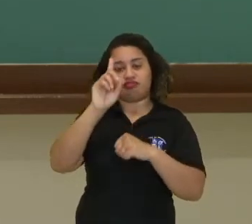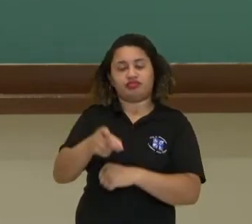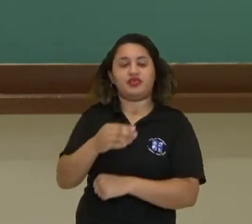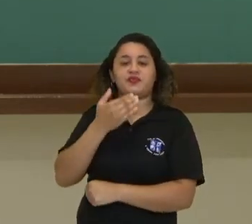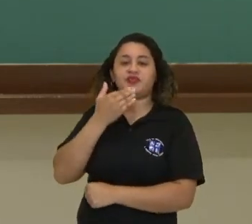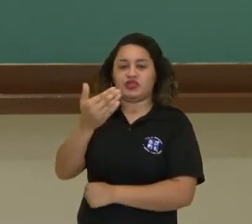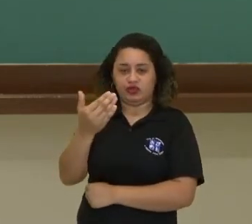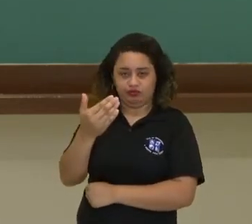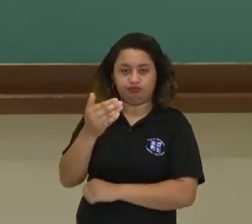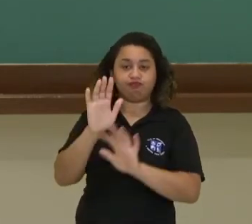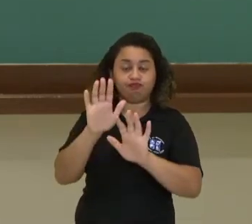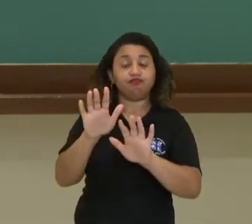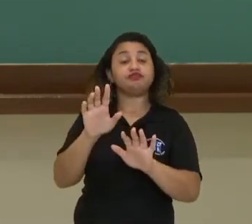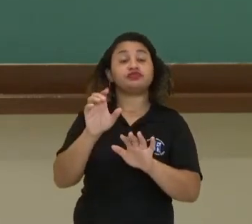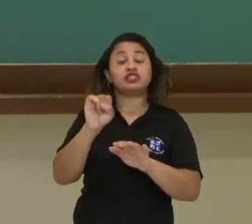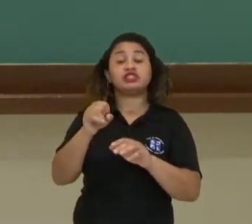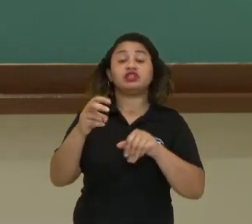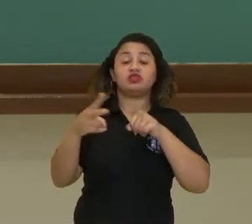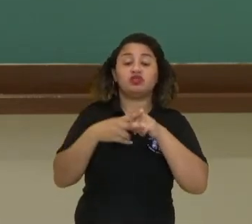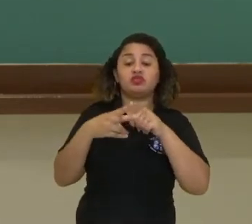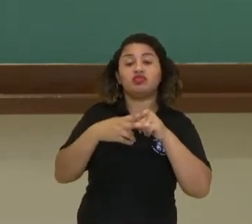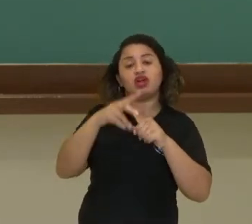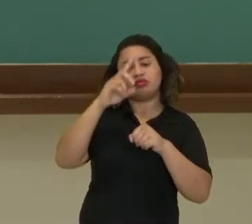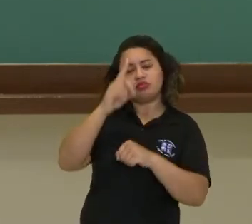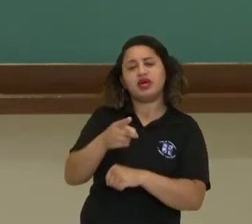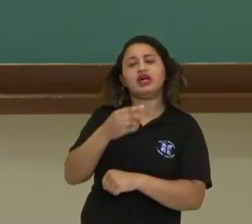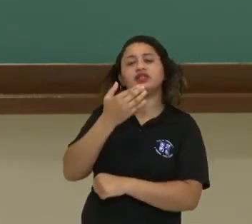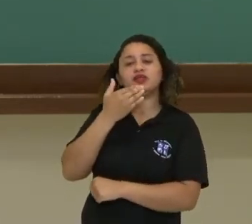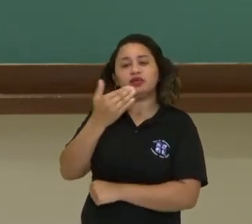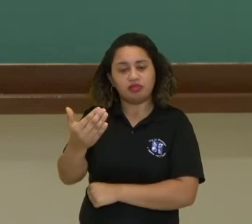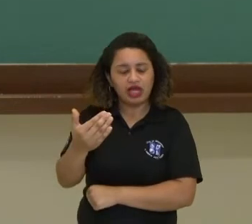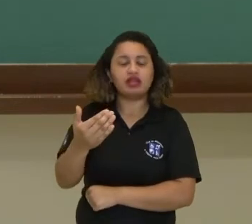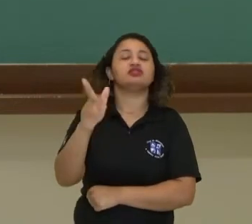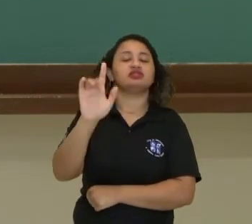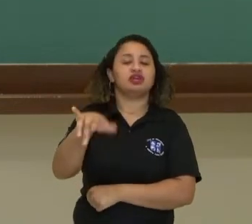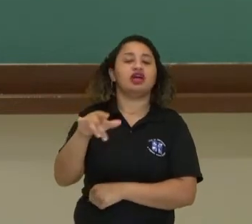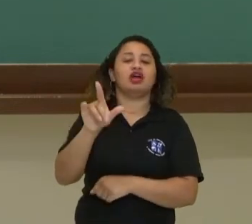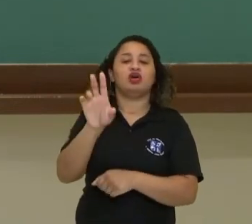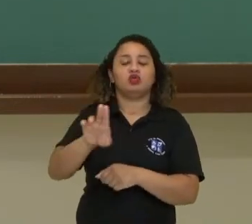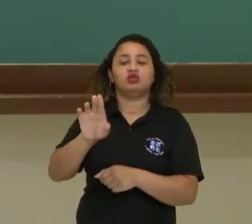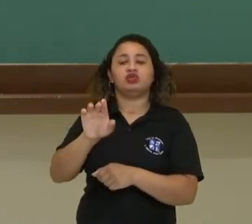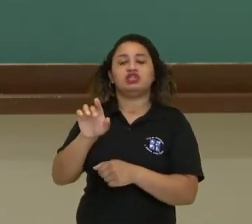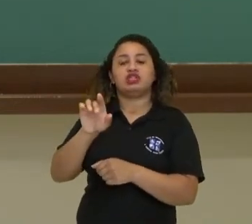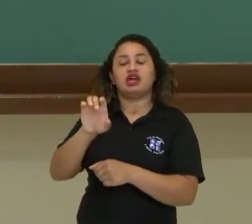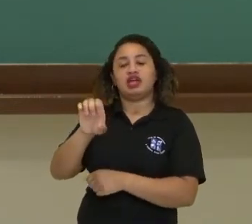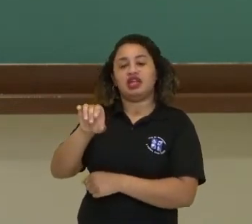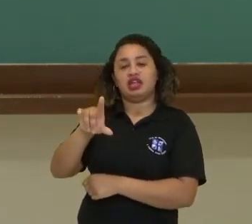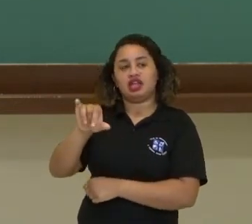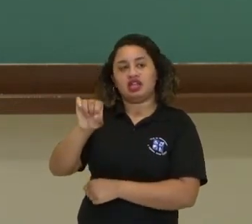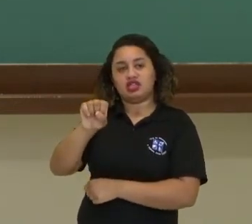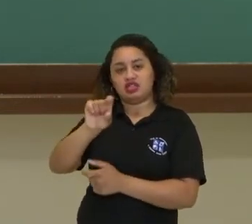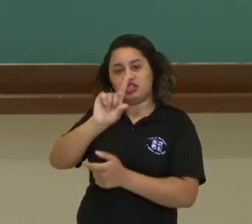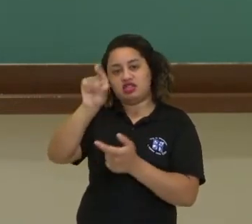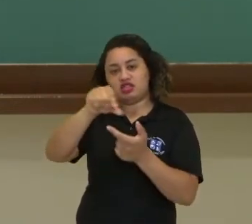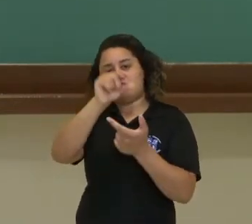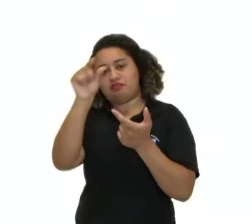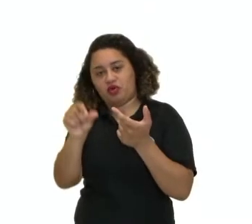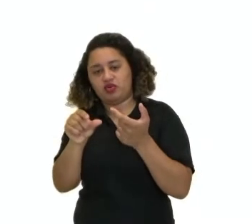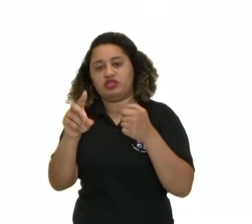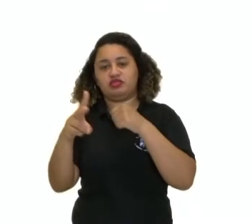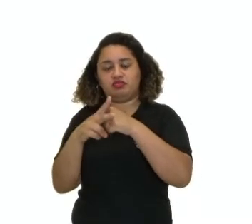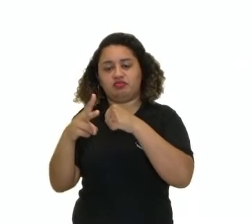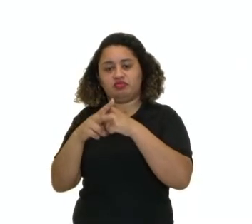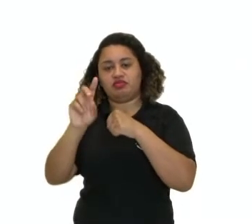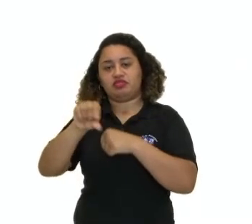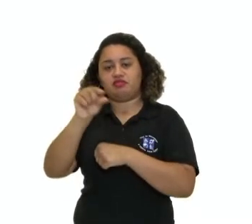imperativo tão lembrando Quando o verbo está no imperativo que eu tô pedindo algo para alguém tenho que usar em crise e a